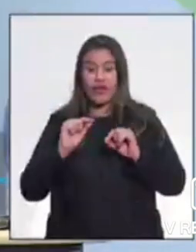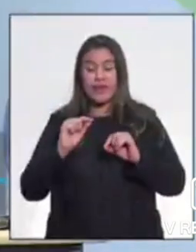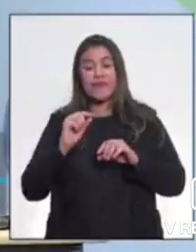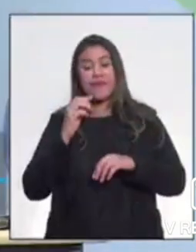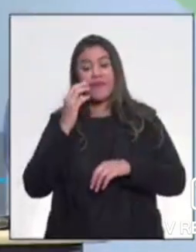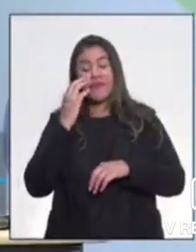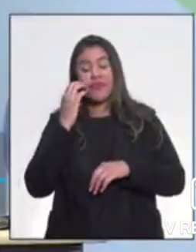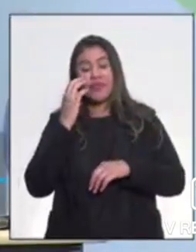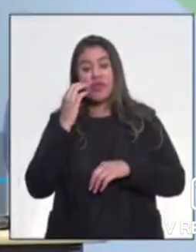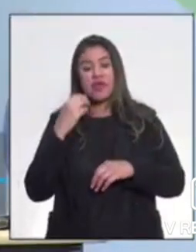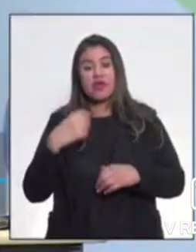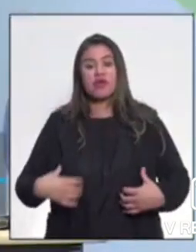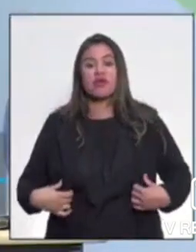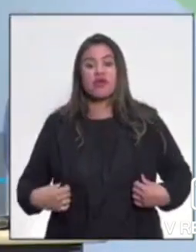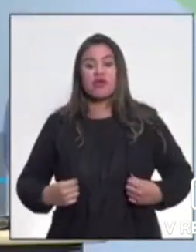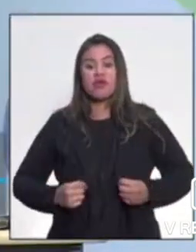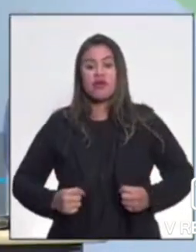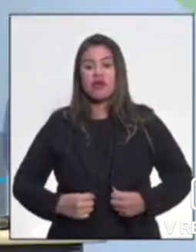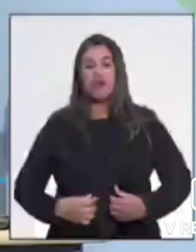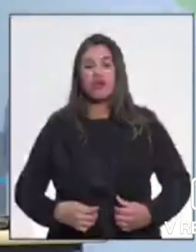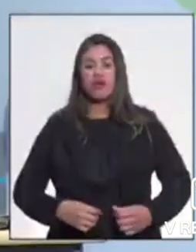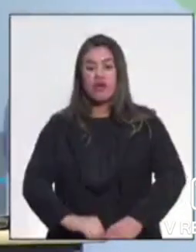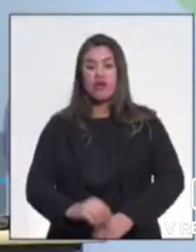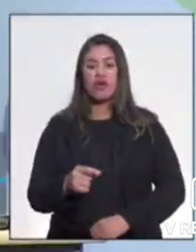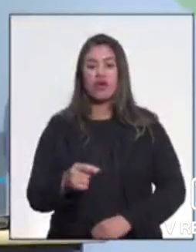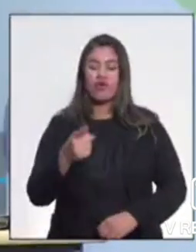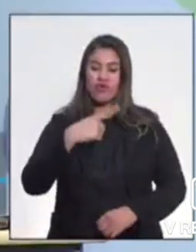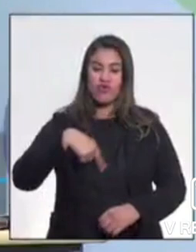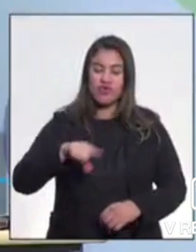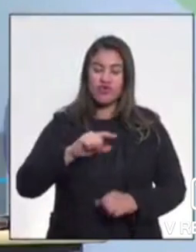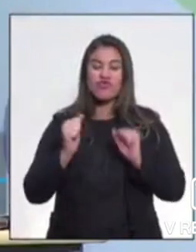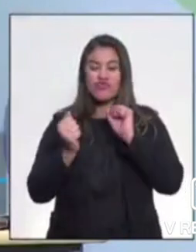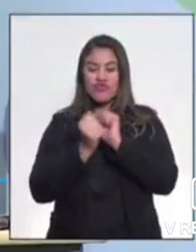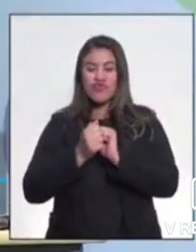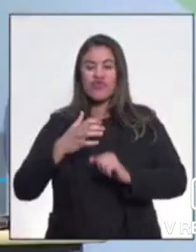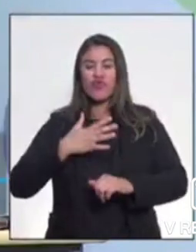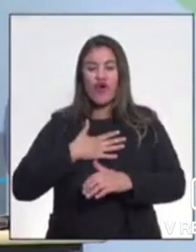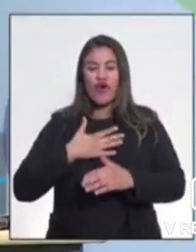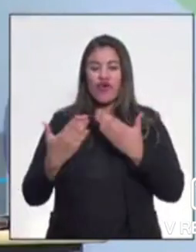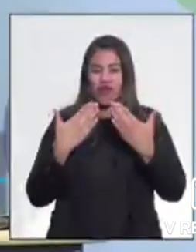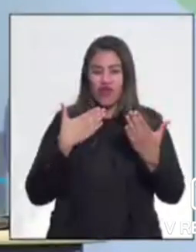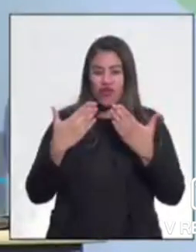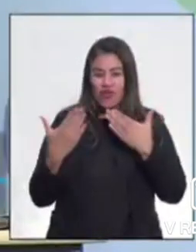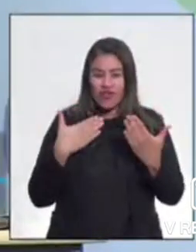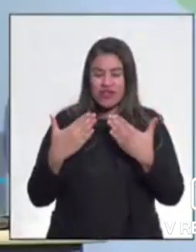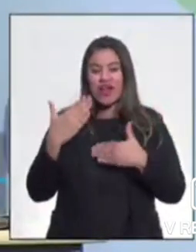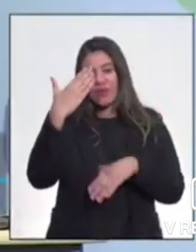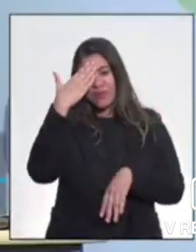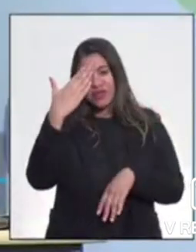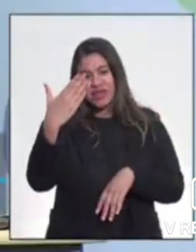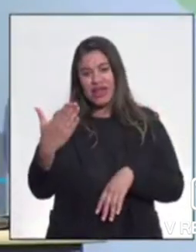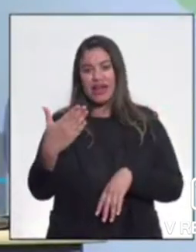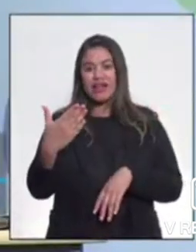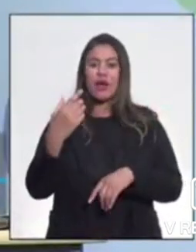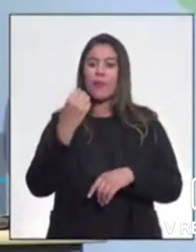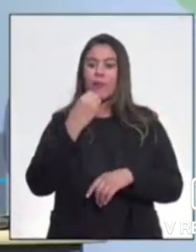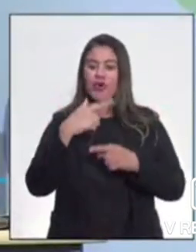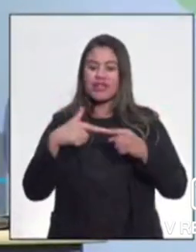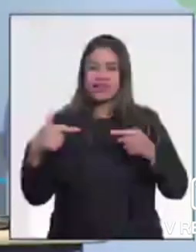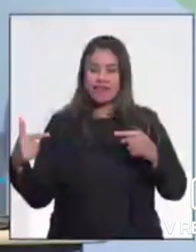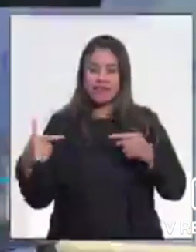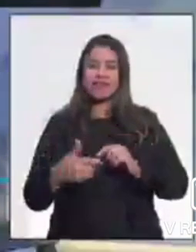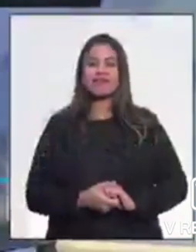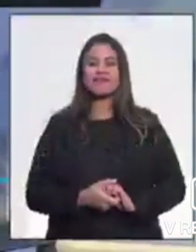experimento. Tá bom? Foi um prazer conversar com vocês, está aqui, estreando hoje. Então, obrigado, boa semana para